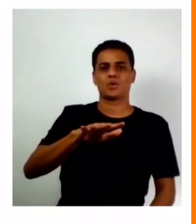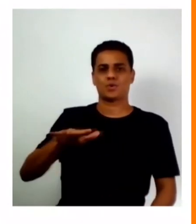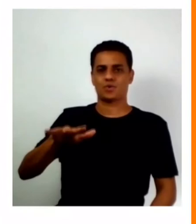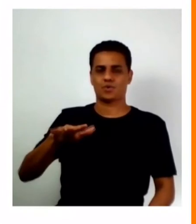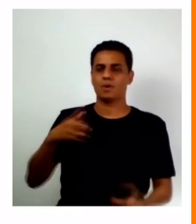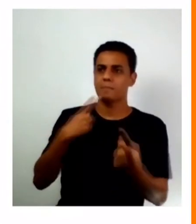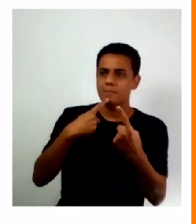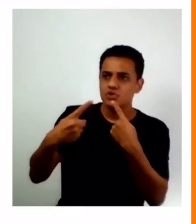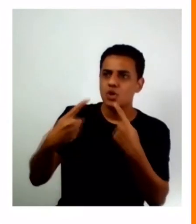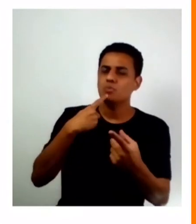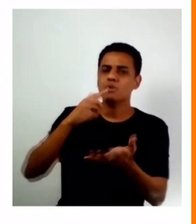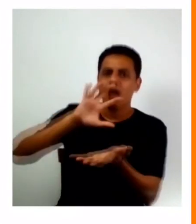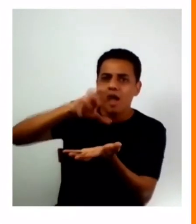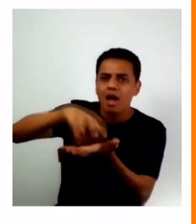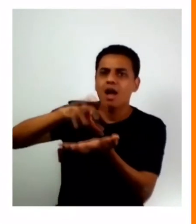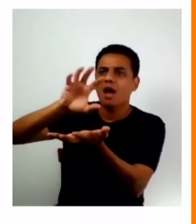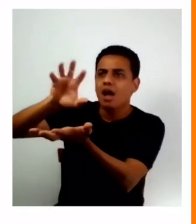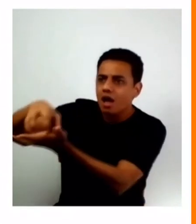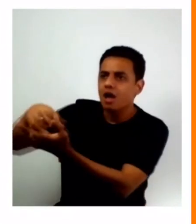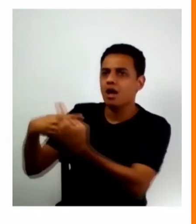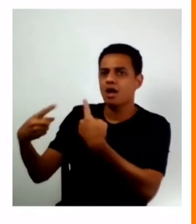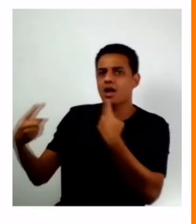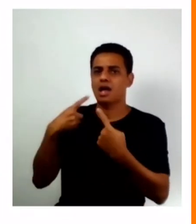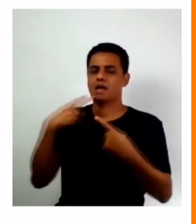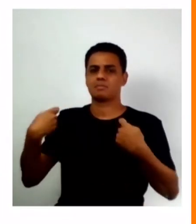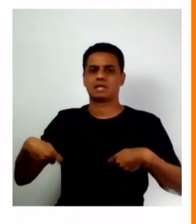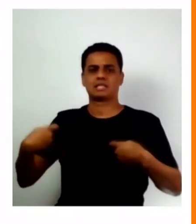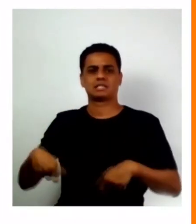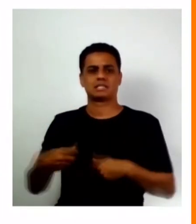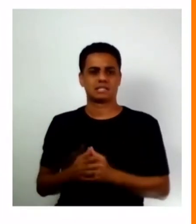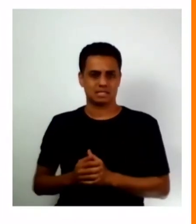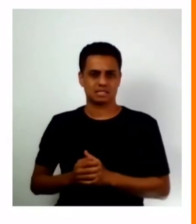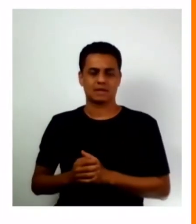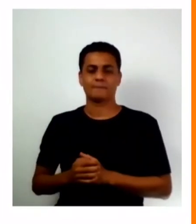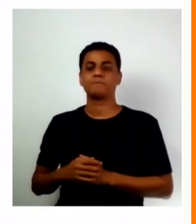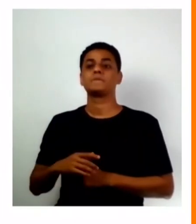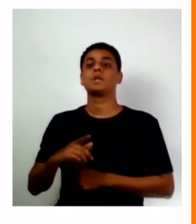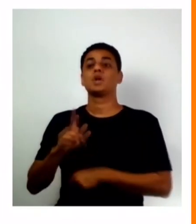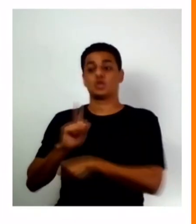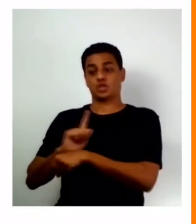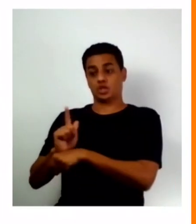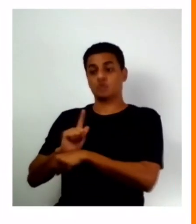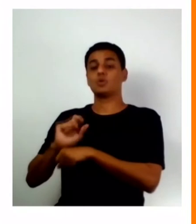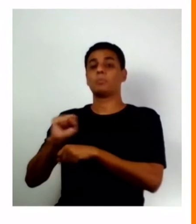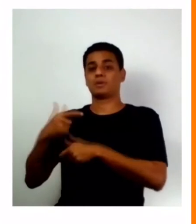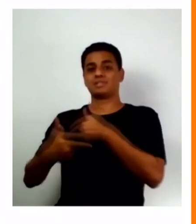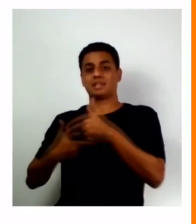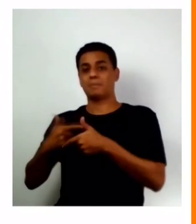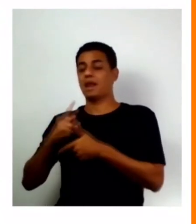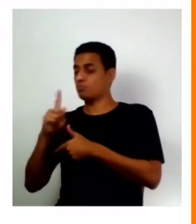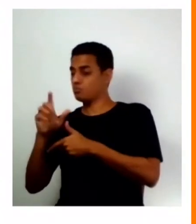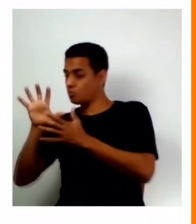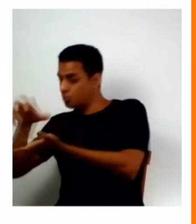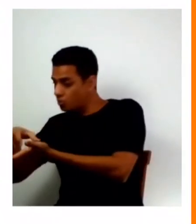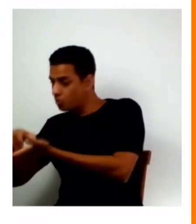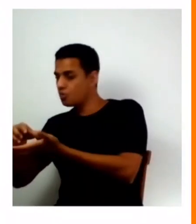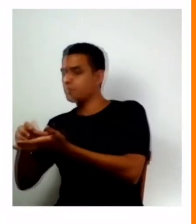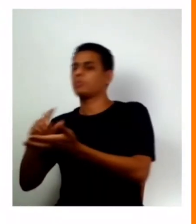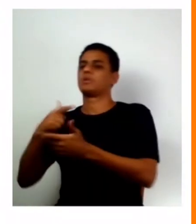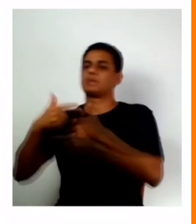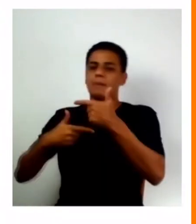Porque um gestor cultural pode, um momento, trabalhar a um nível e a outro. E cada lugar tem suas dinâmicas diferentes.